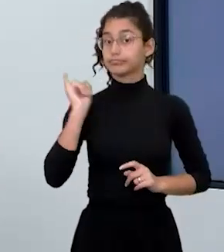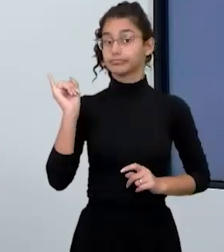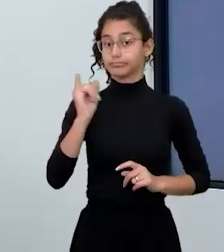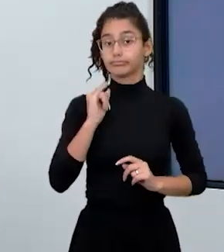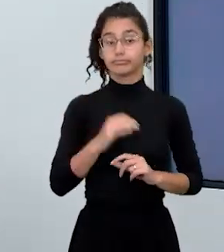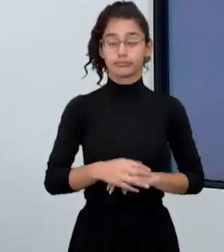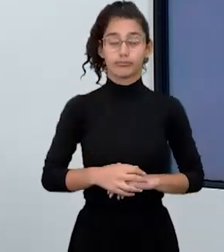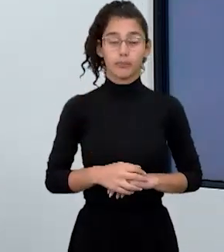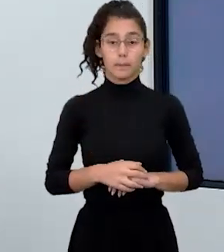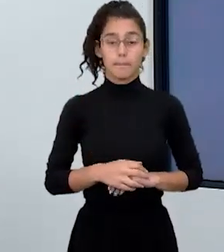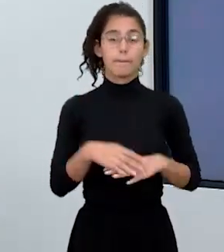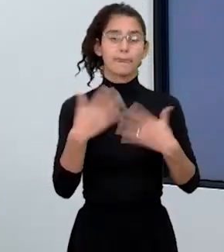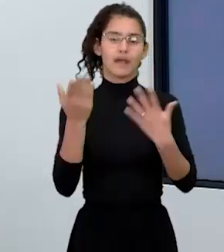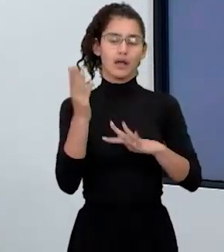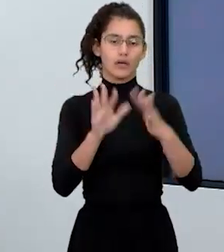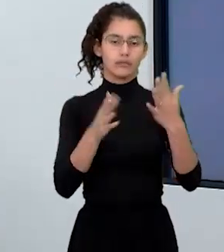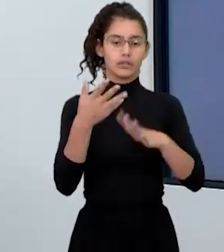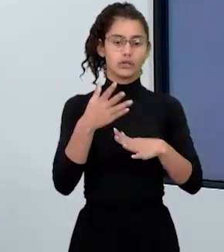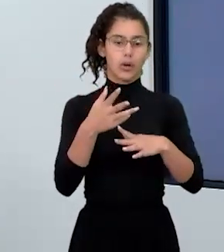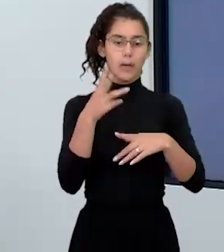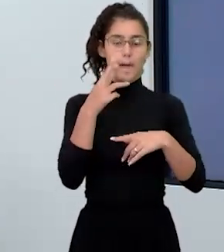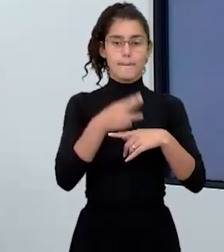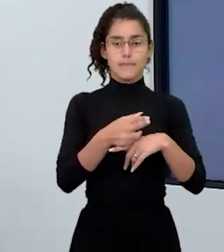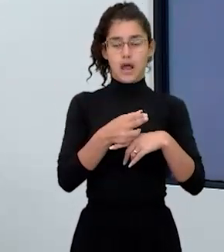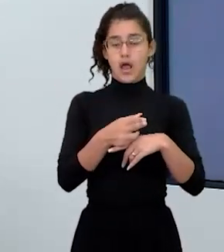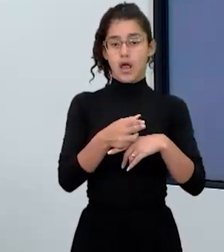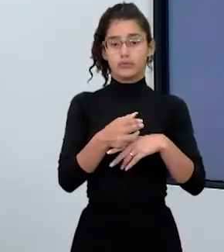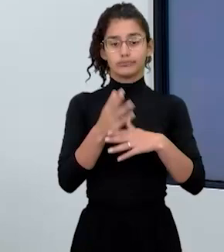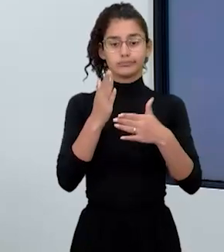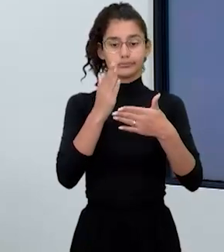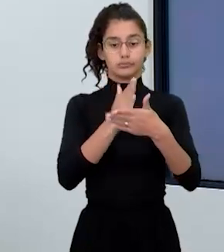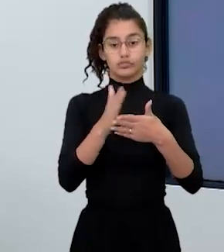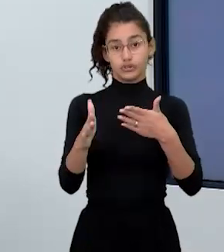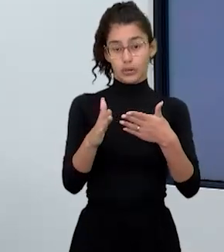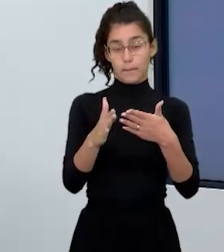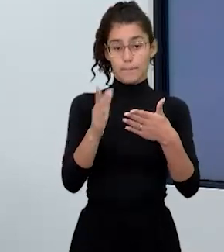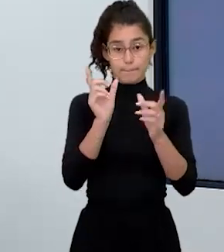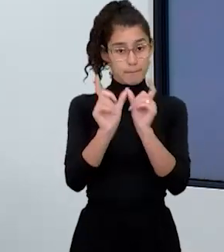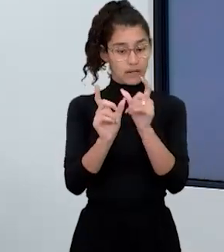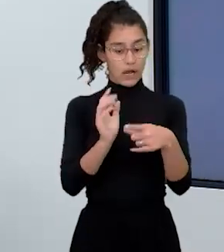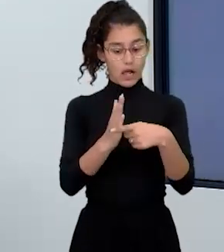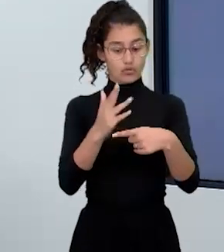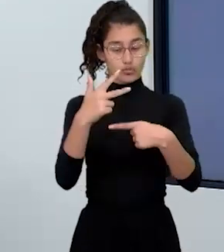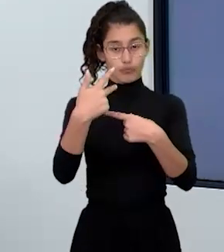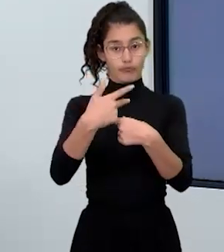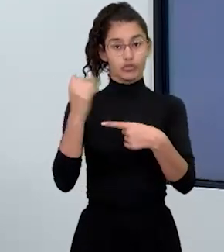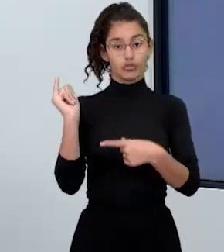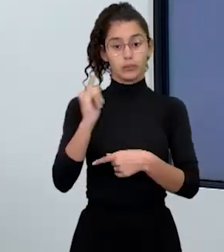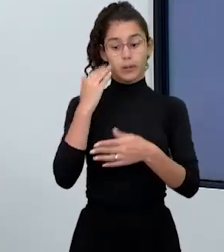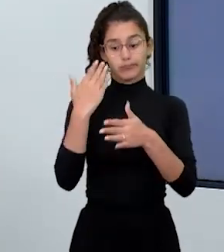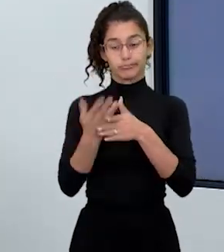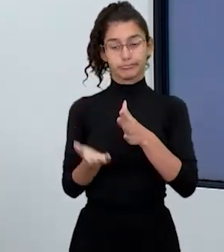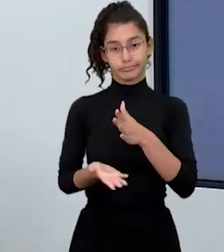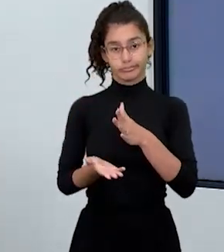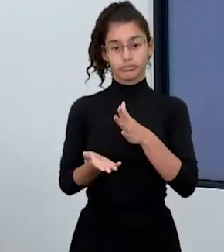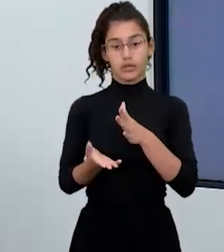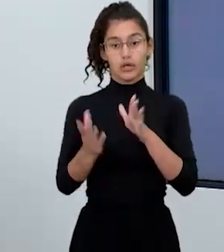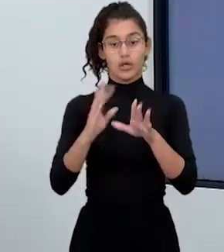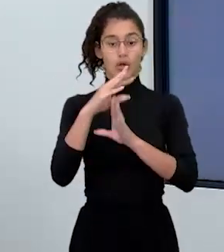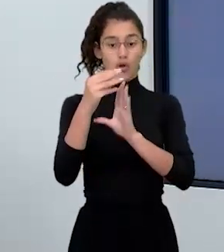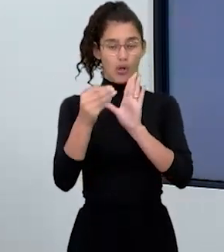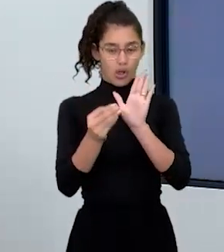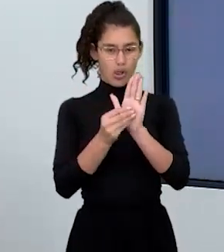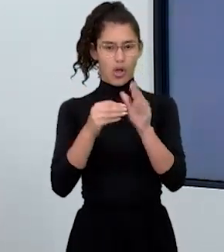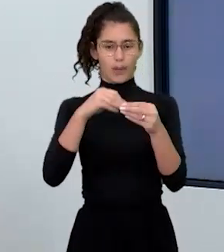Então, porque às vezes a pessoa corta uma parte lá que era de suma importância e se perdeu. E aí ele cola com